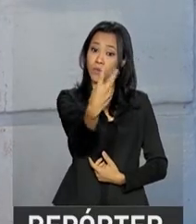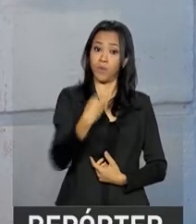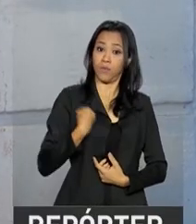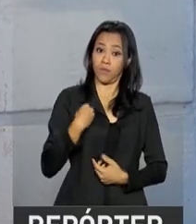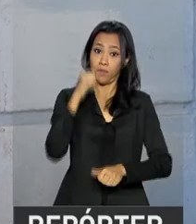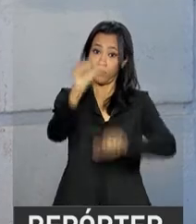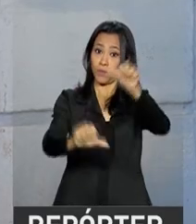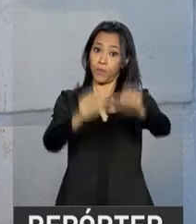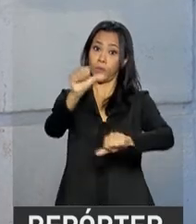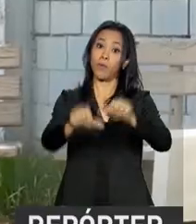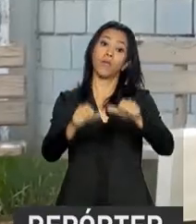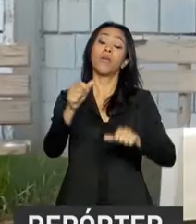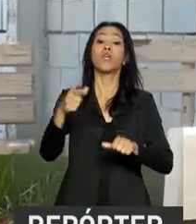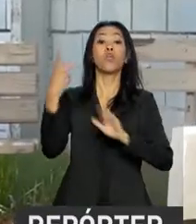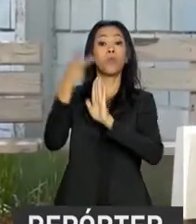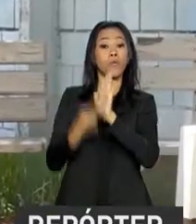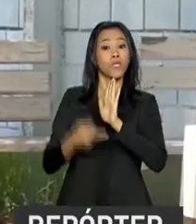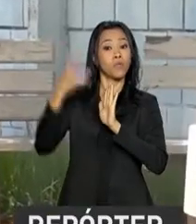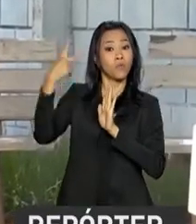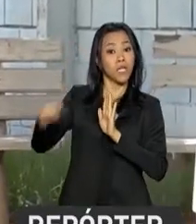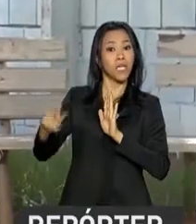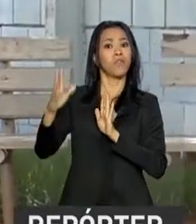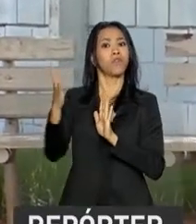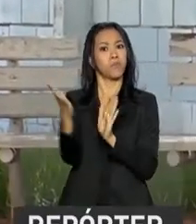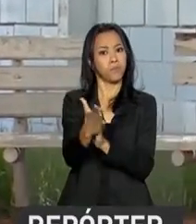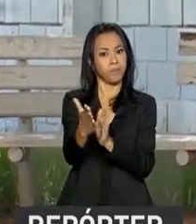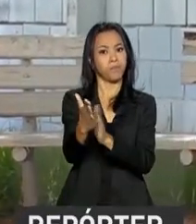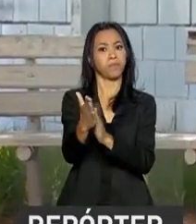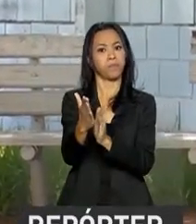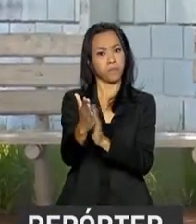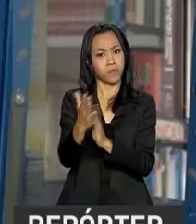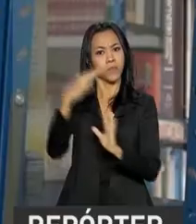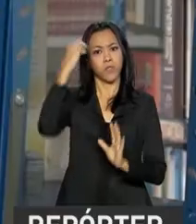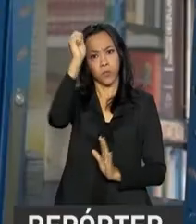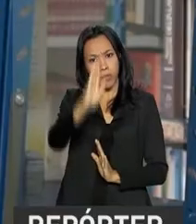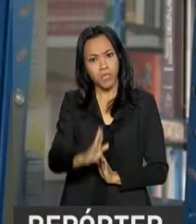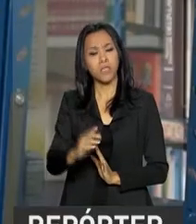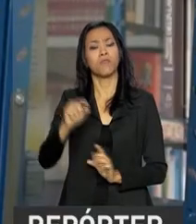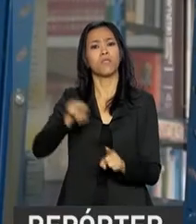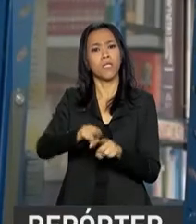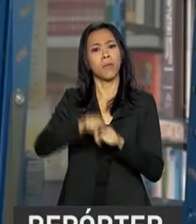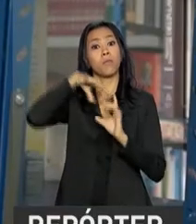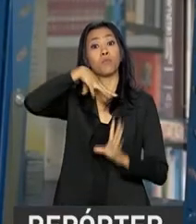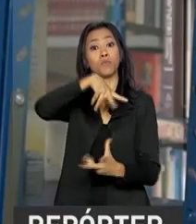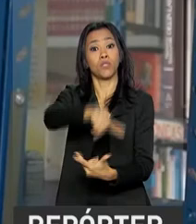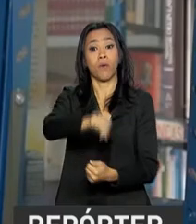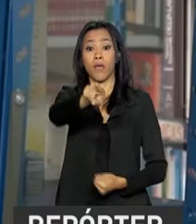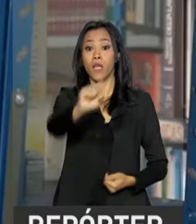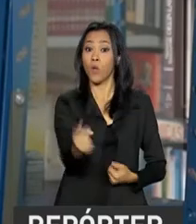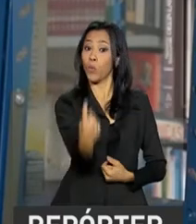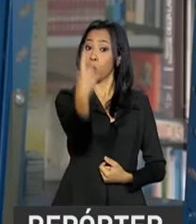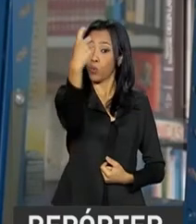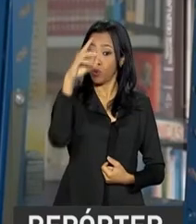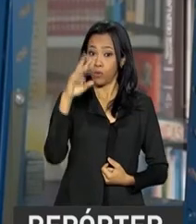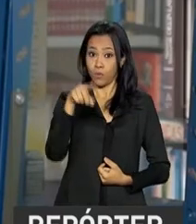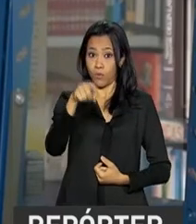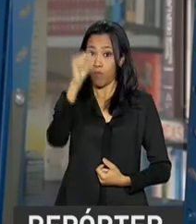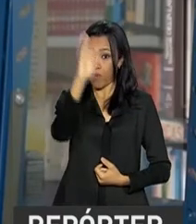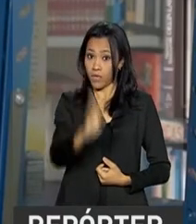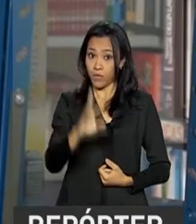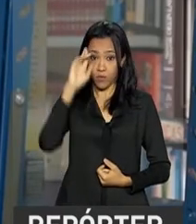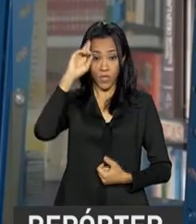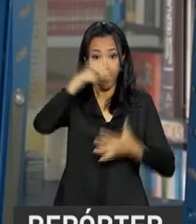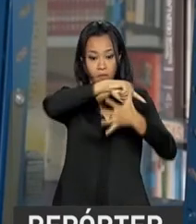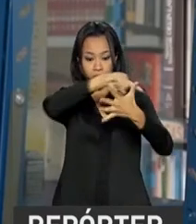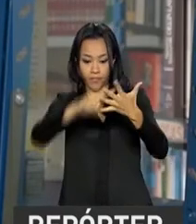que o projeto de diego ganhou reconhecimento nacional e internacional o diretor é o único brasileiro entre os dez finalistas